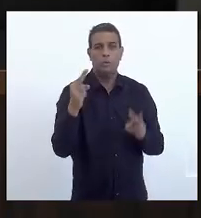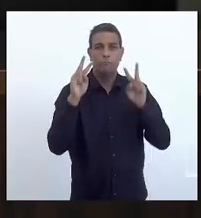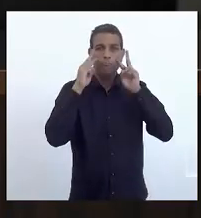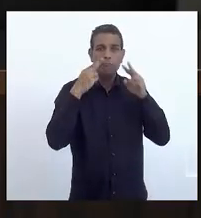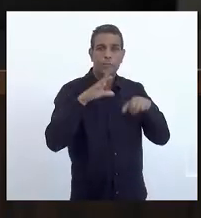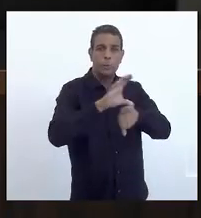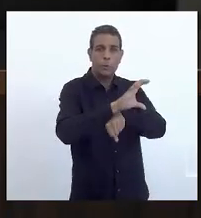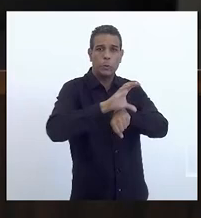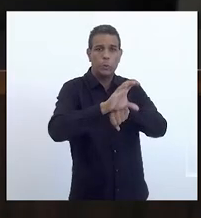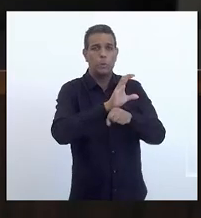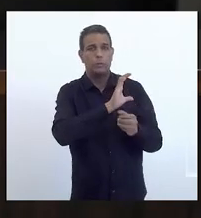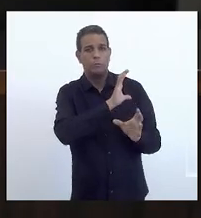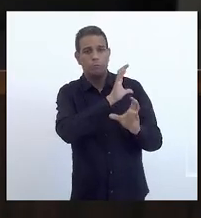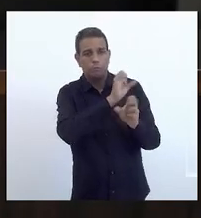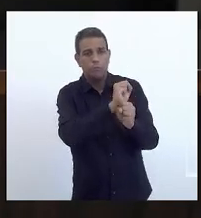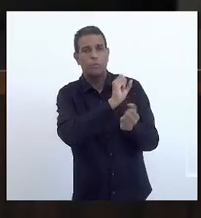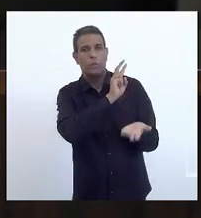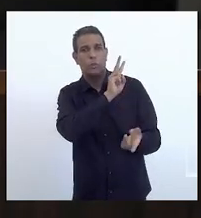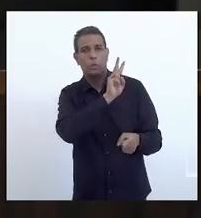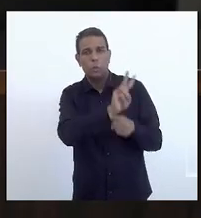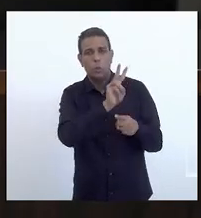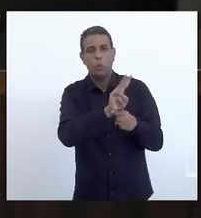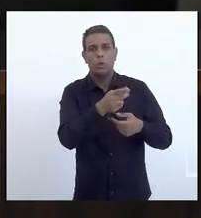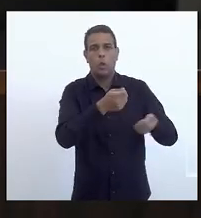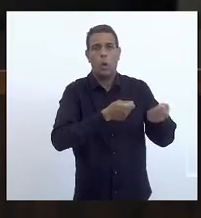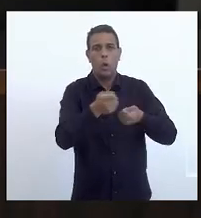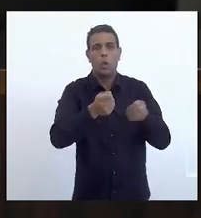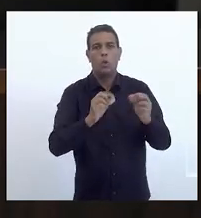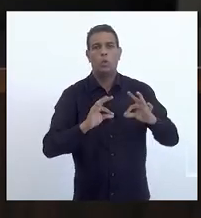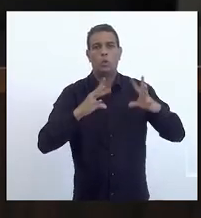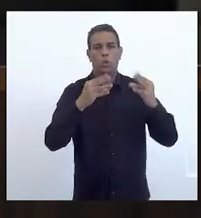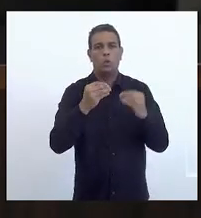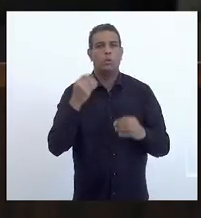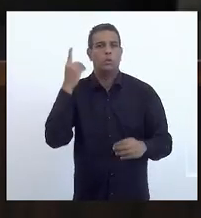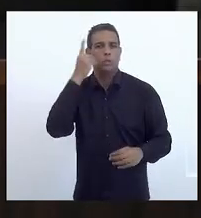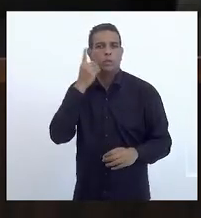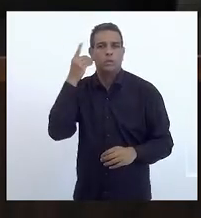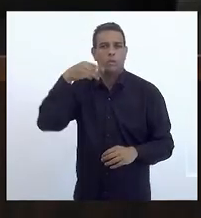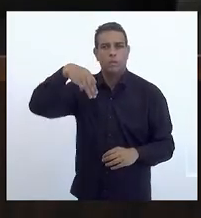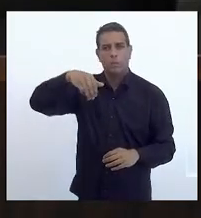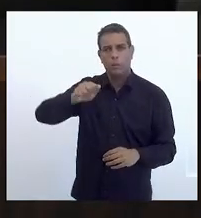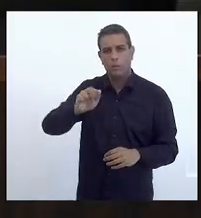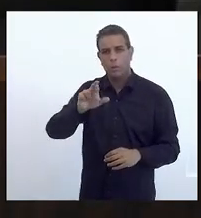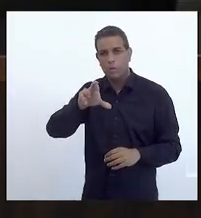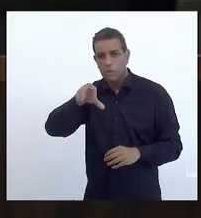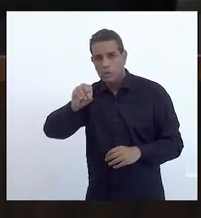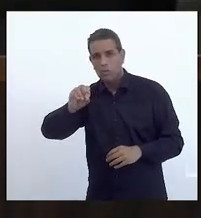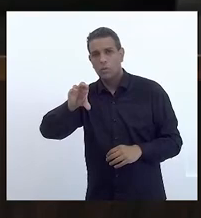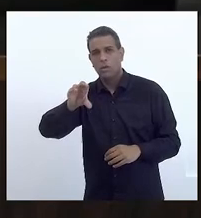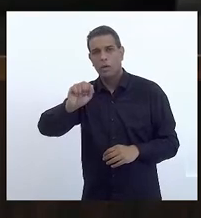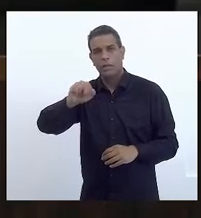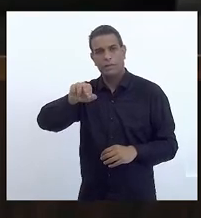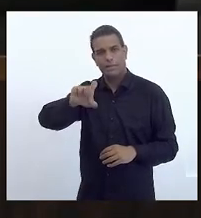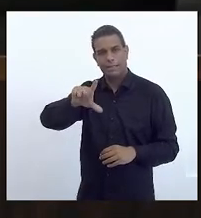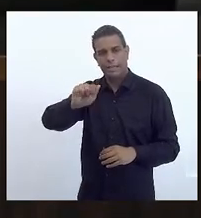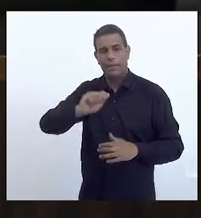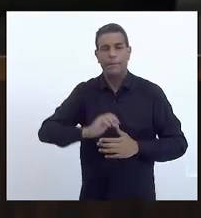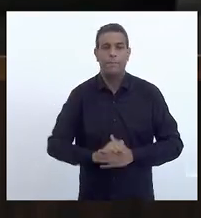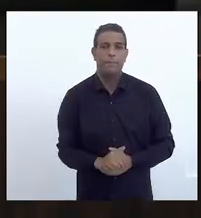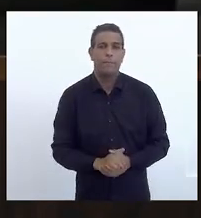Comissão de Orçamento, Finanças, Fiscalização Financeira e Controle, favorável, relator deputado Márcio Canella. Eu